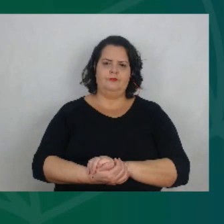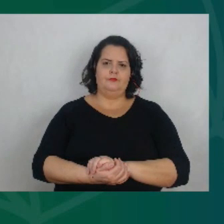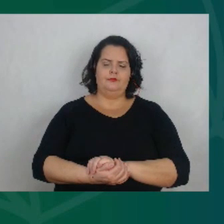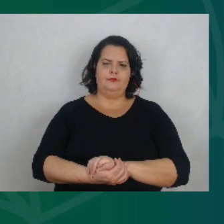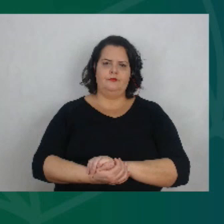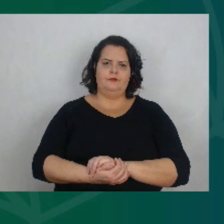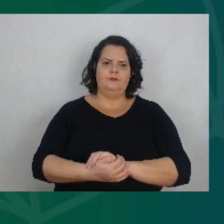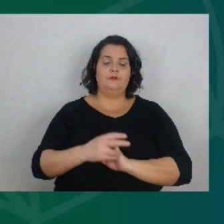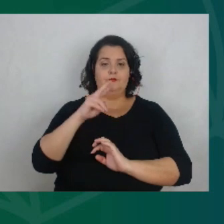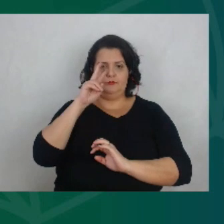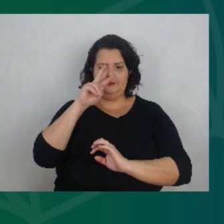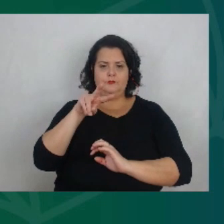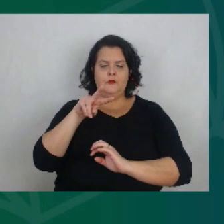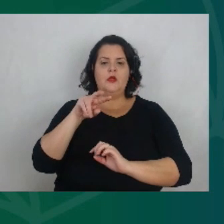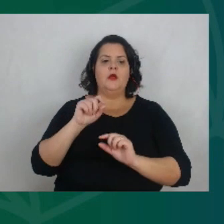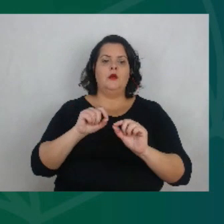Dessa forma,